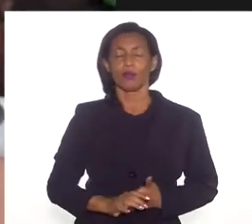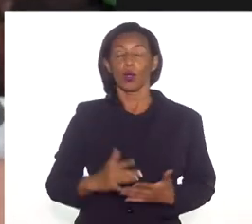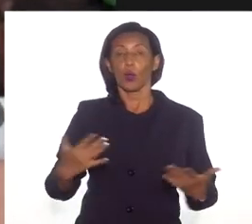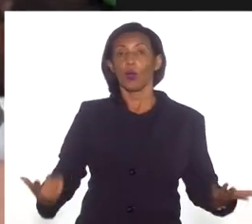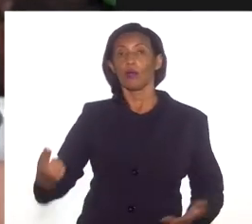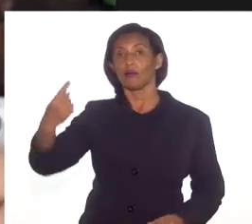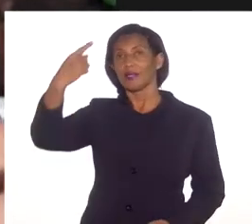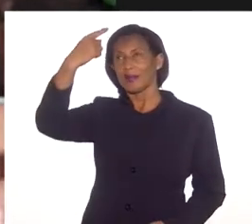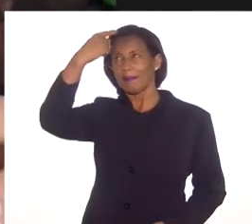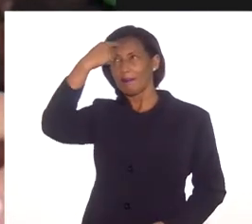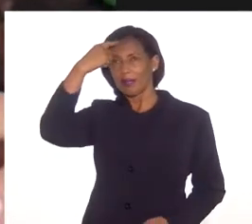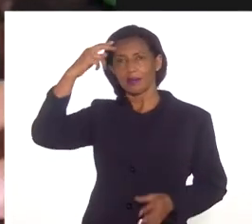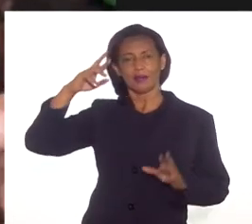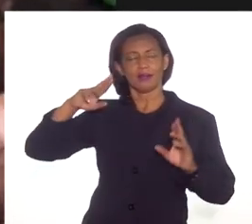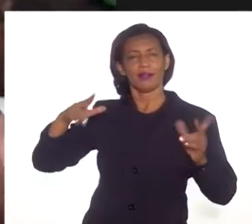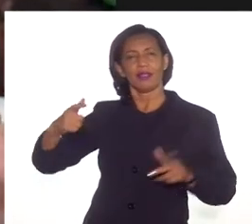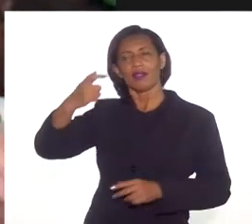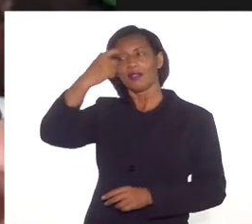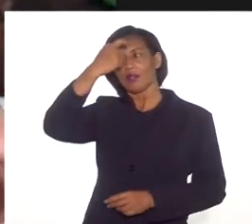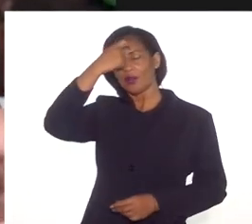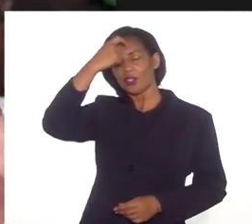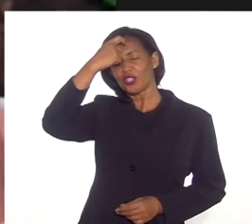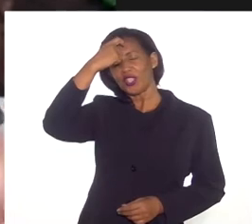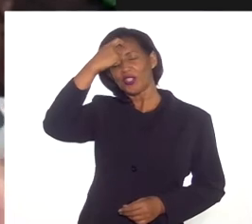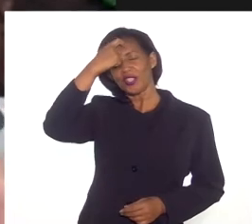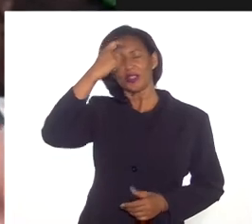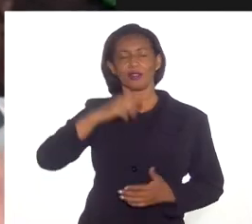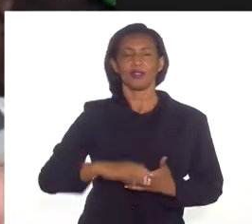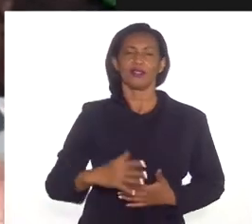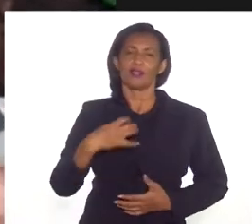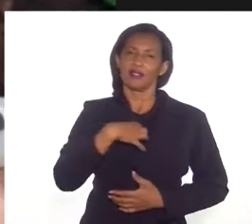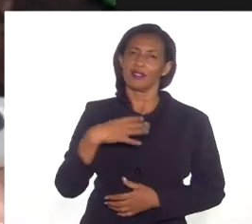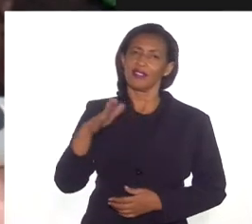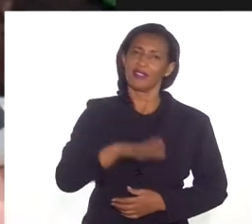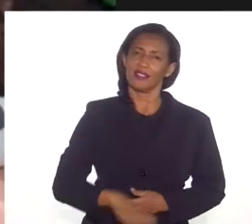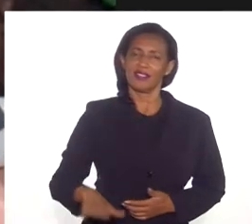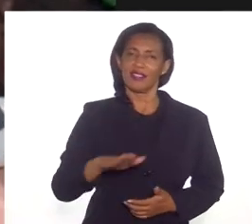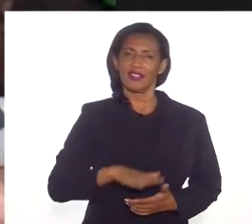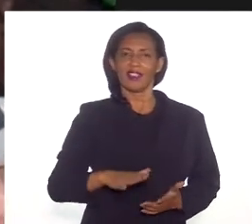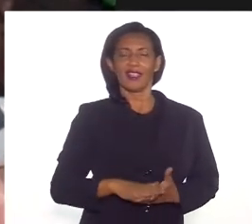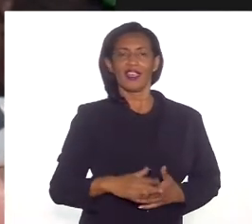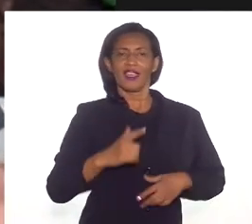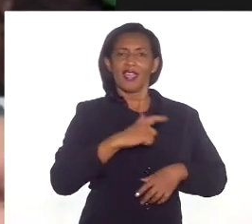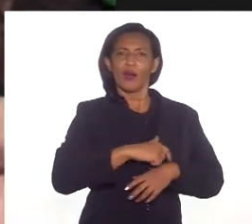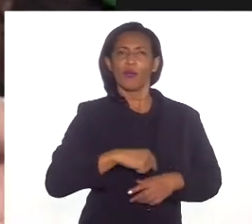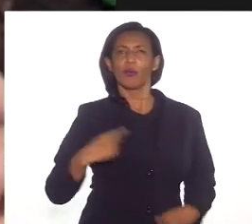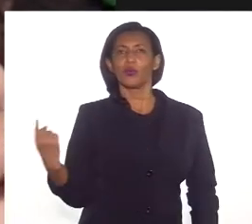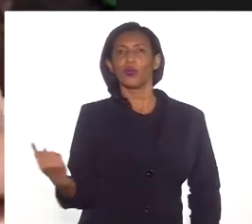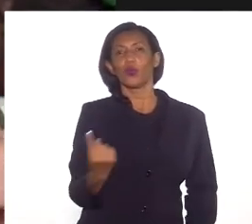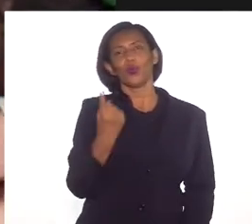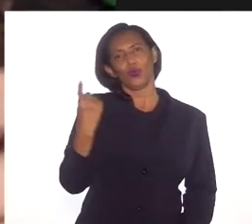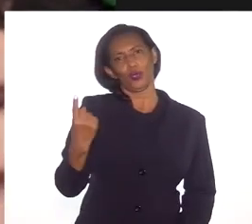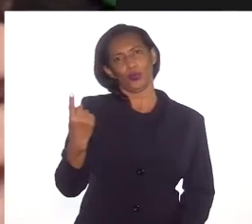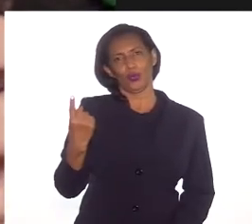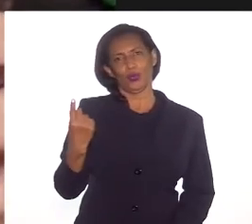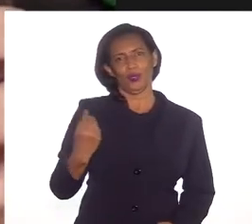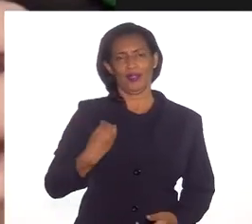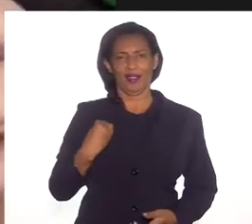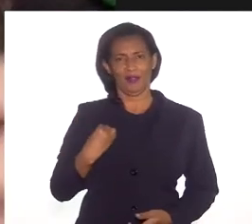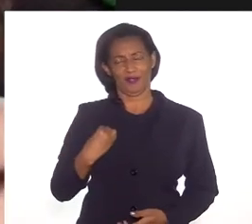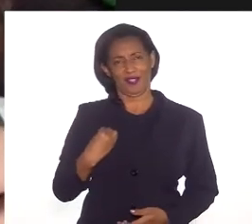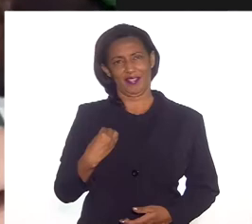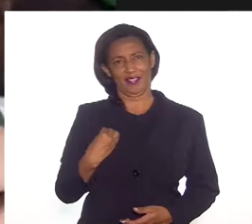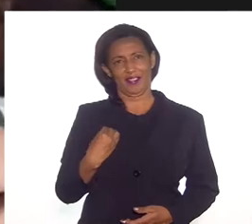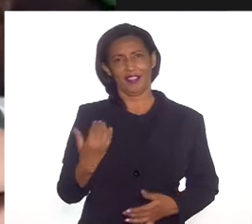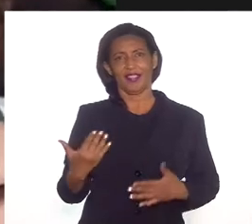assim, né, a gente vai entendendo que ser criança é um momento único na existência